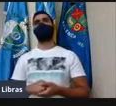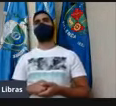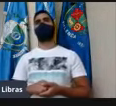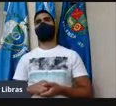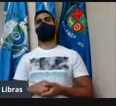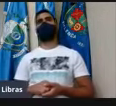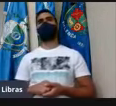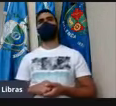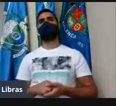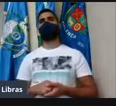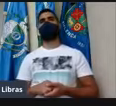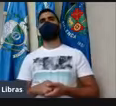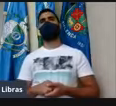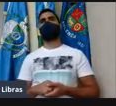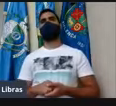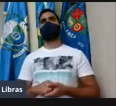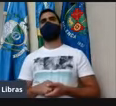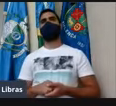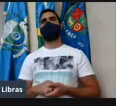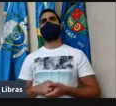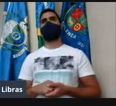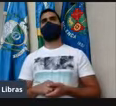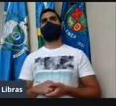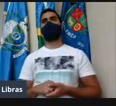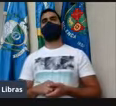não, vereador. Regimentalmente não está sendo